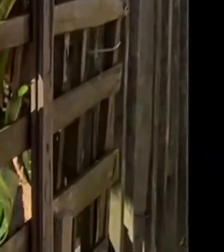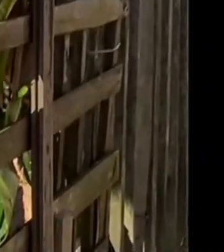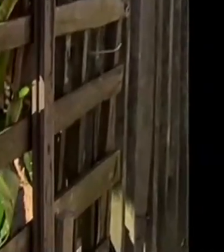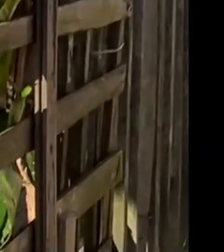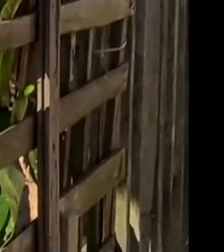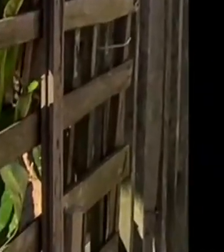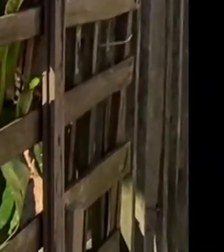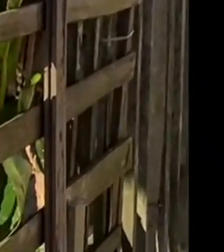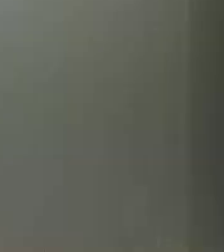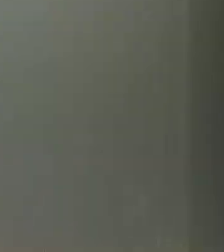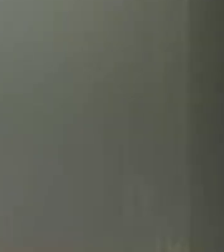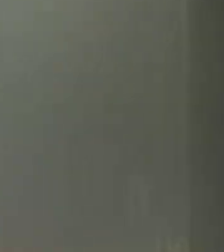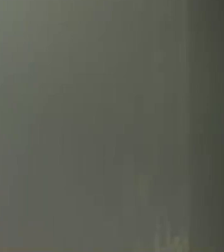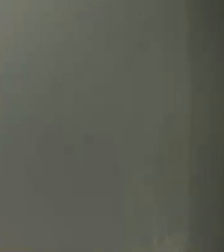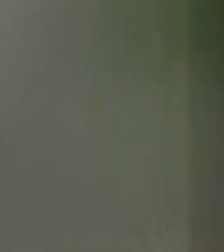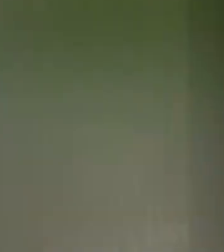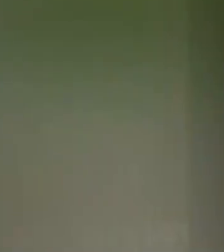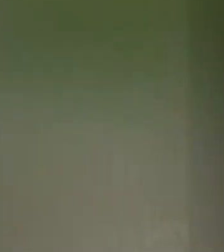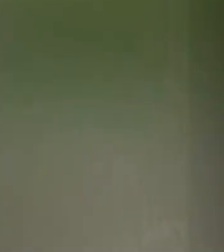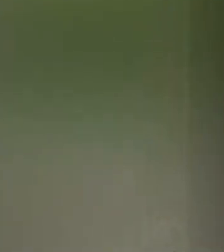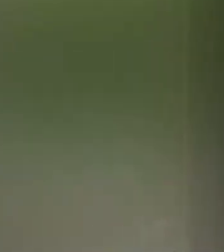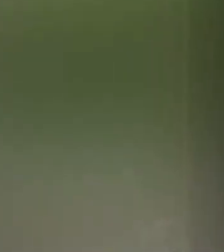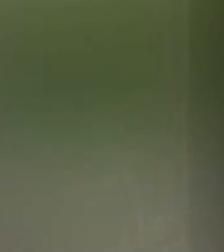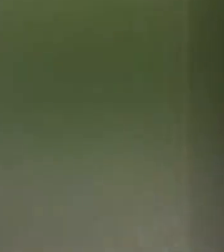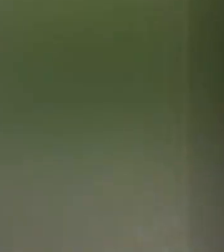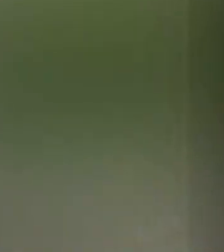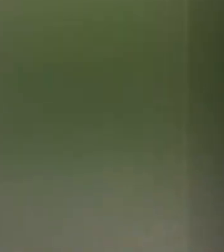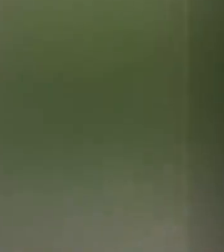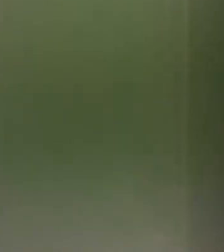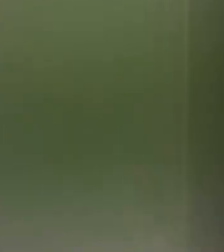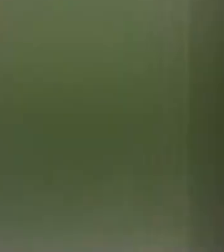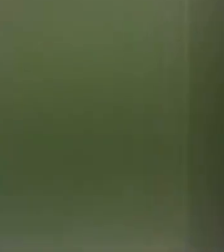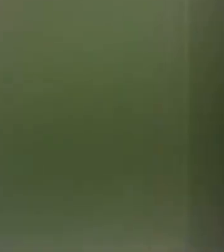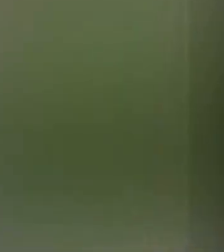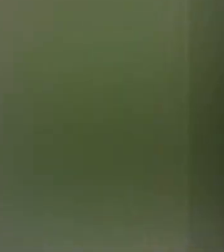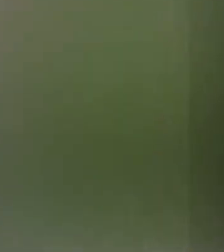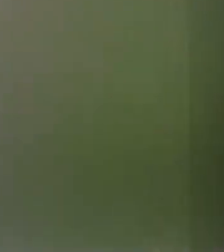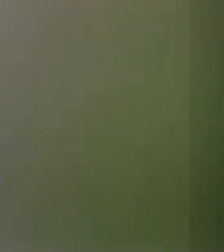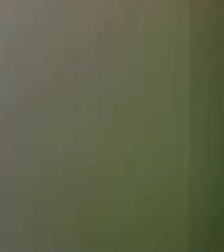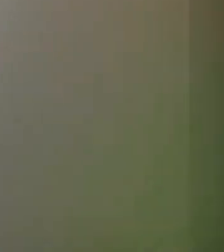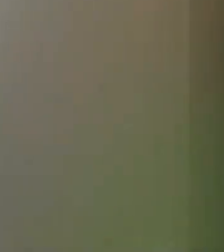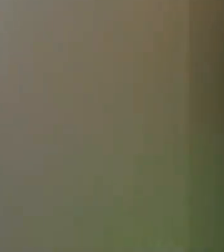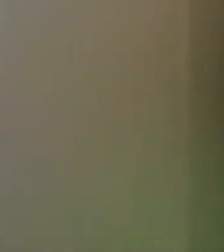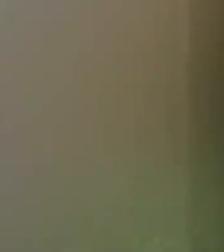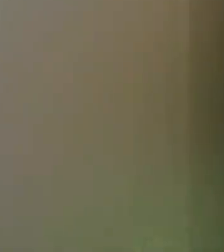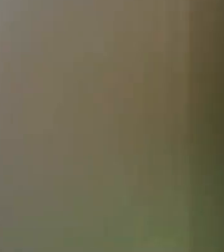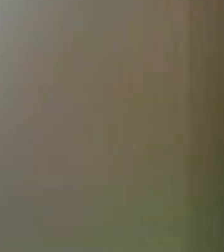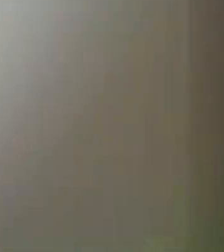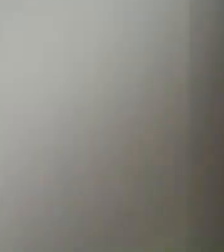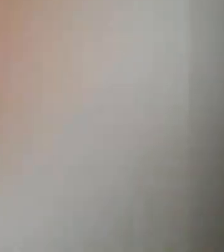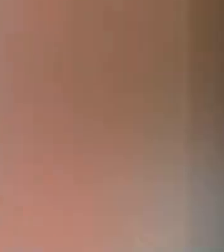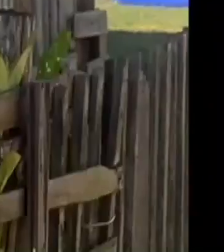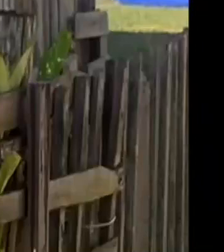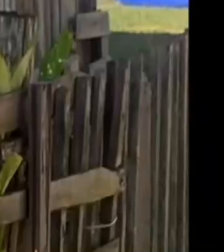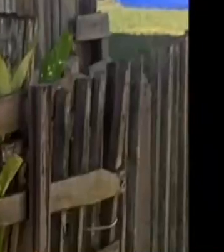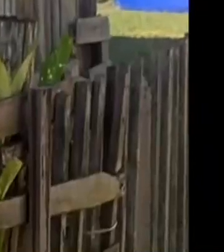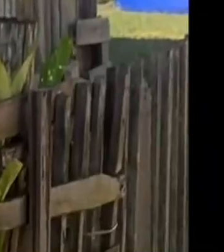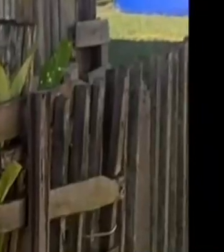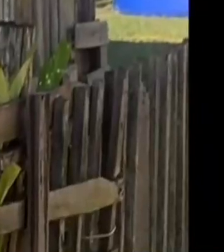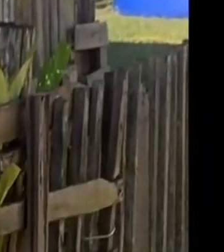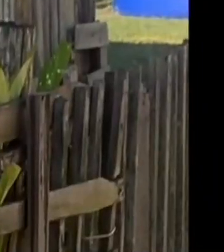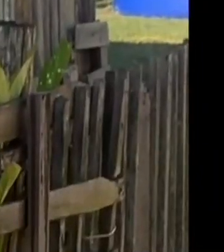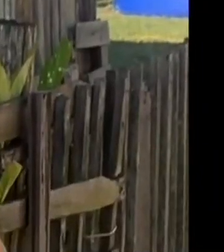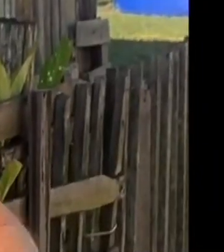que eu deslizei com o carro nessa ponte, porque pegou nas beiradas quebradas, e por estar molhado em tempo de